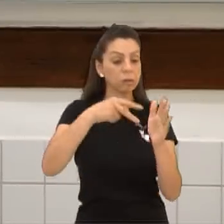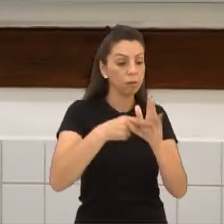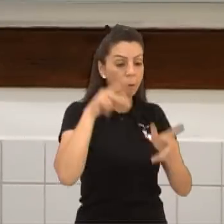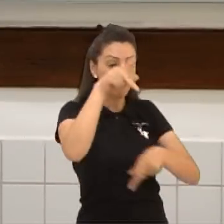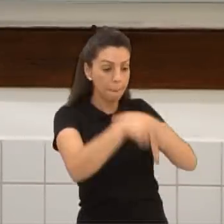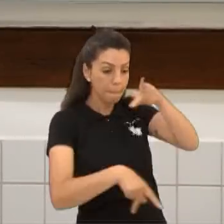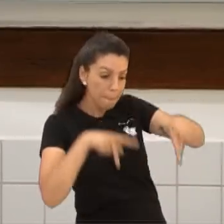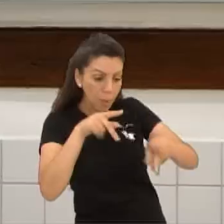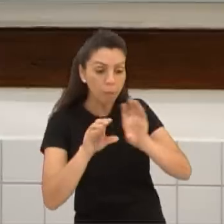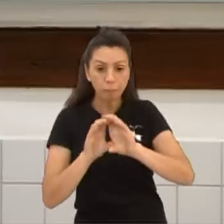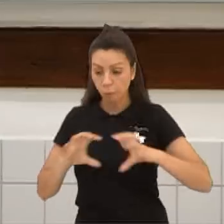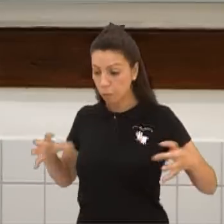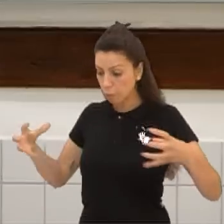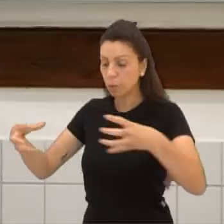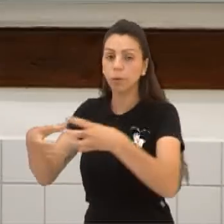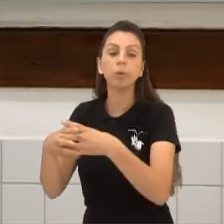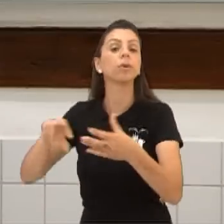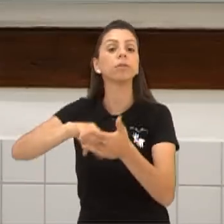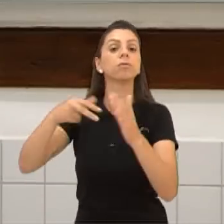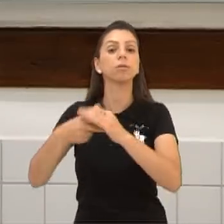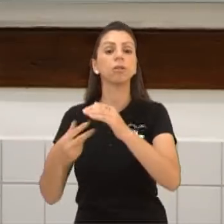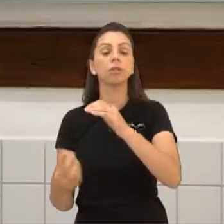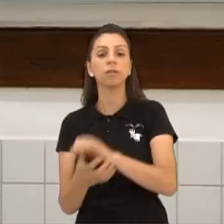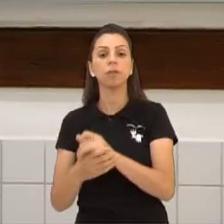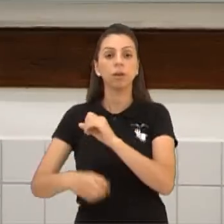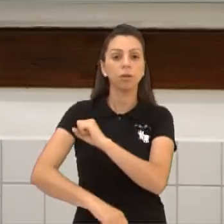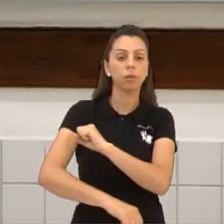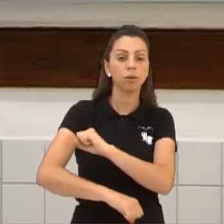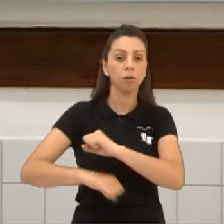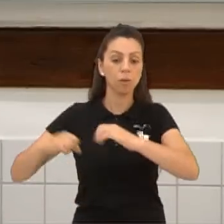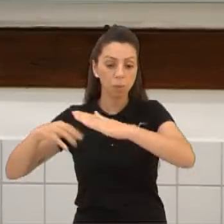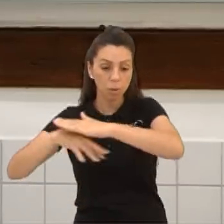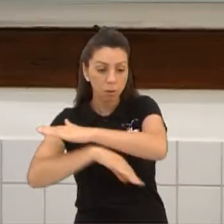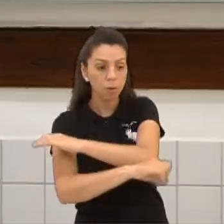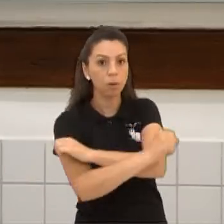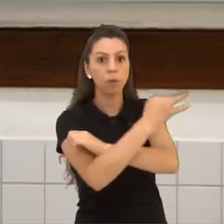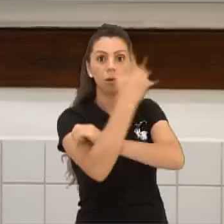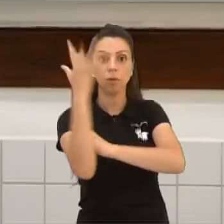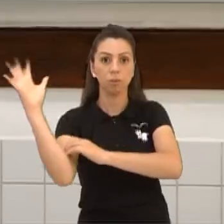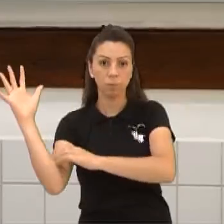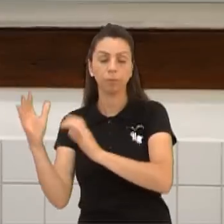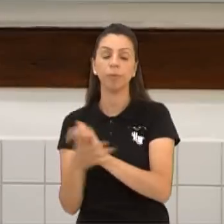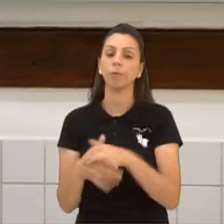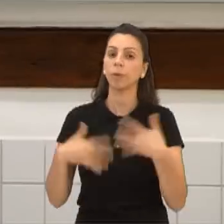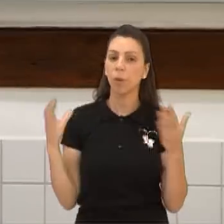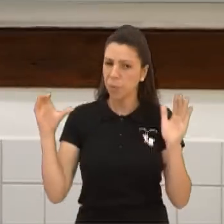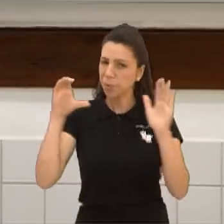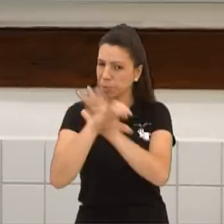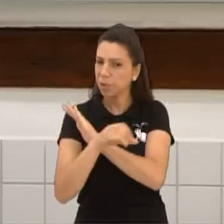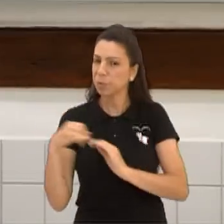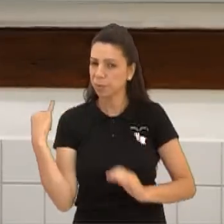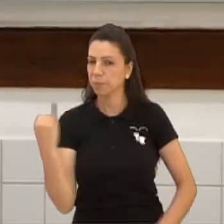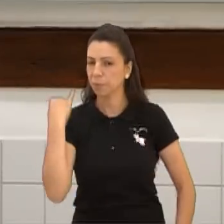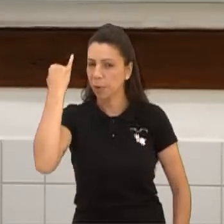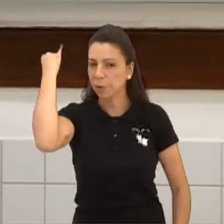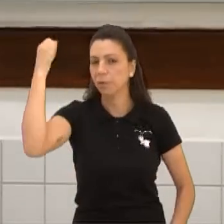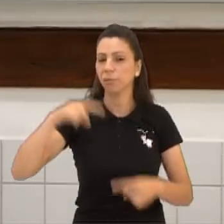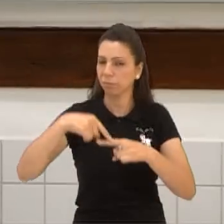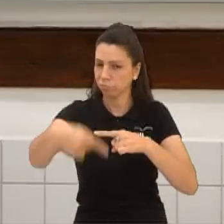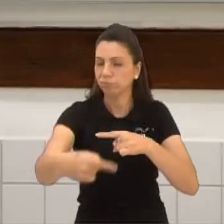é uma comunidade, o que é um ecossistema. São definições muito importantes para que a gente possa discutir aí na